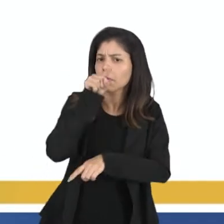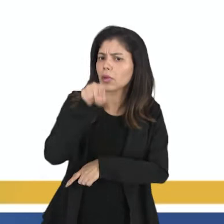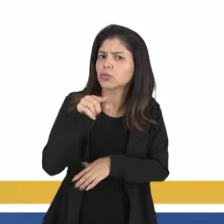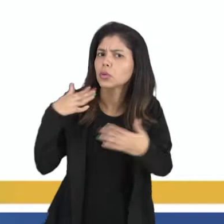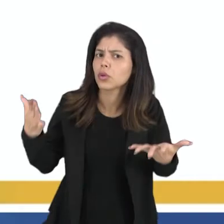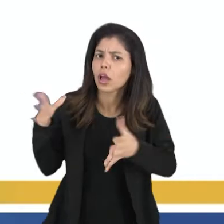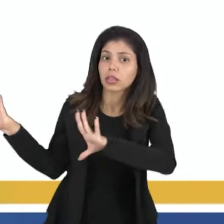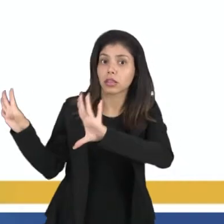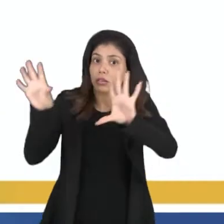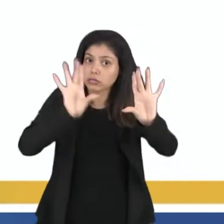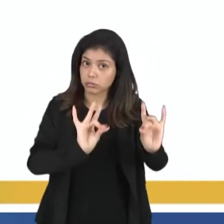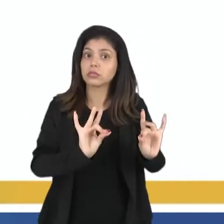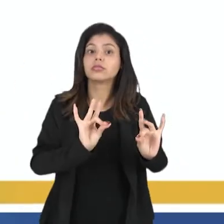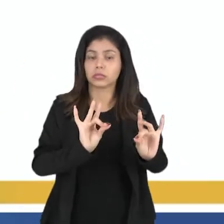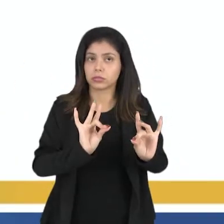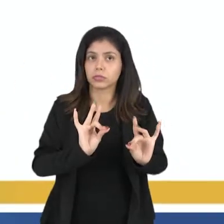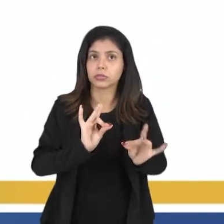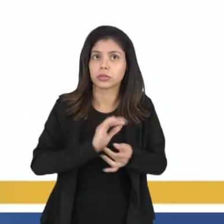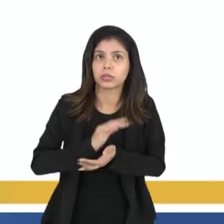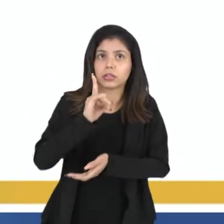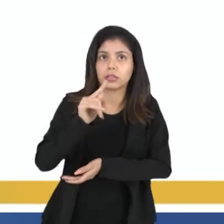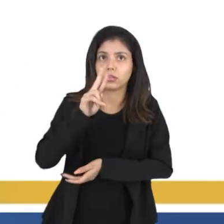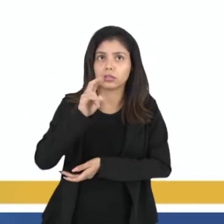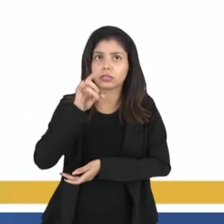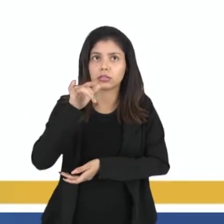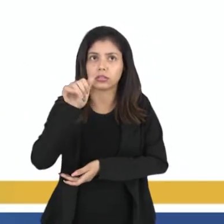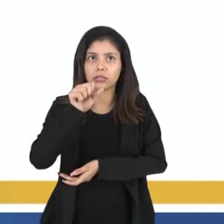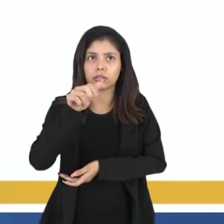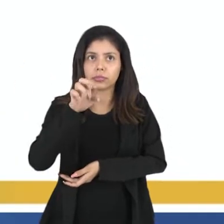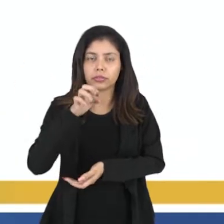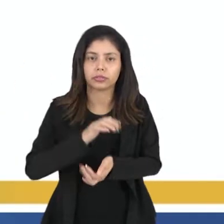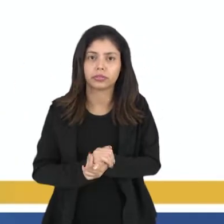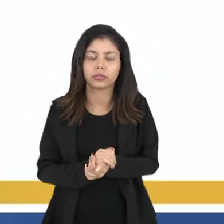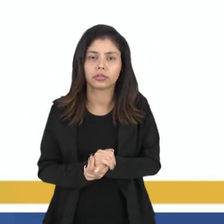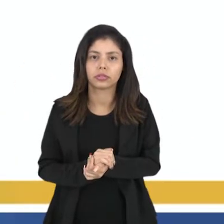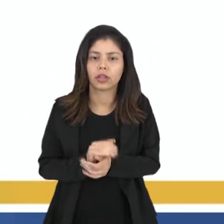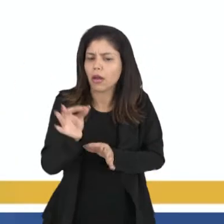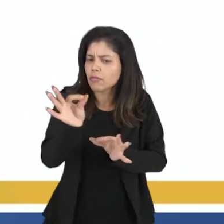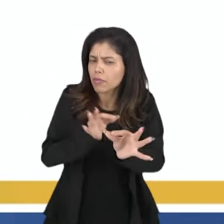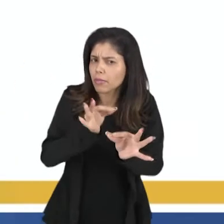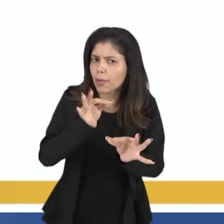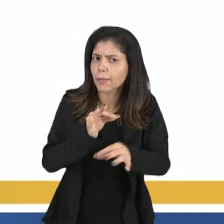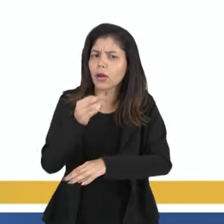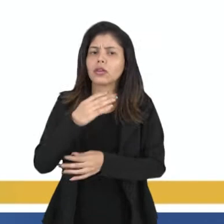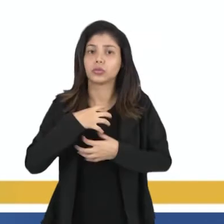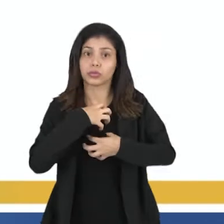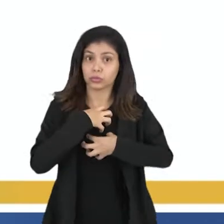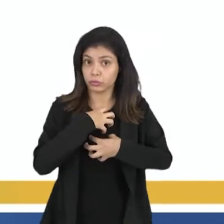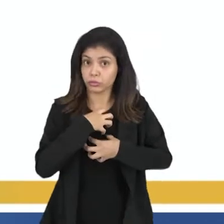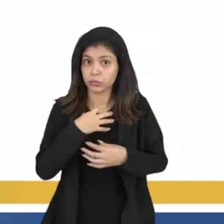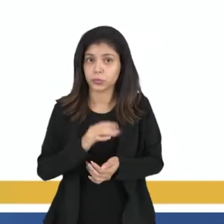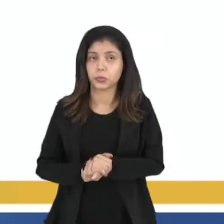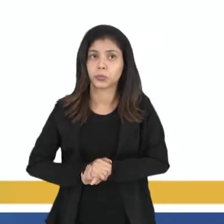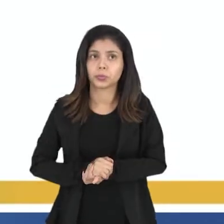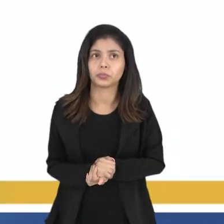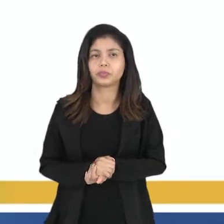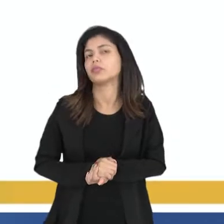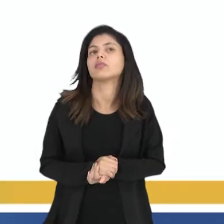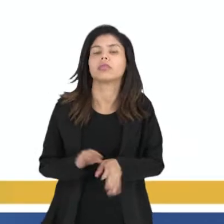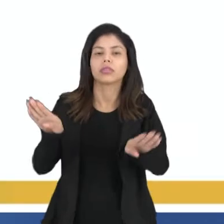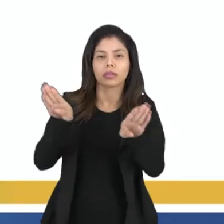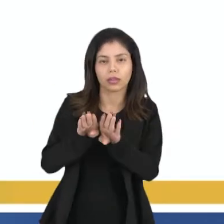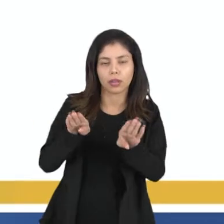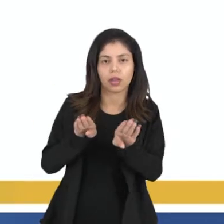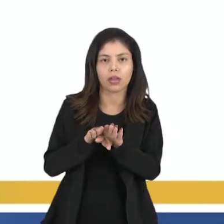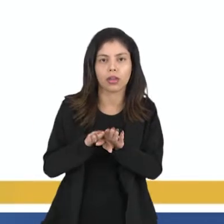trazido pela doxa. A doxa é o conhecimento elaborado pelos sentidos. E os sentidos,